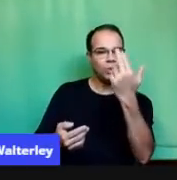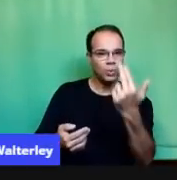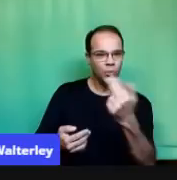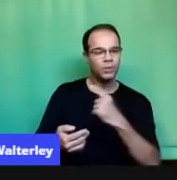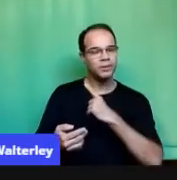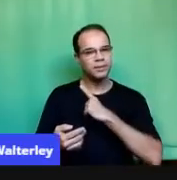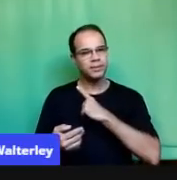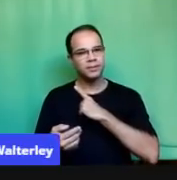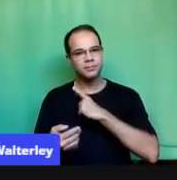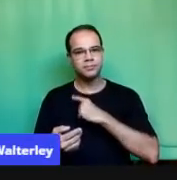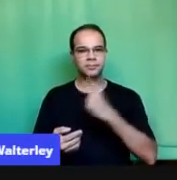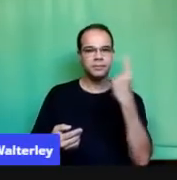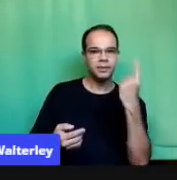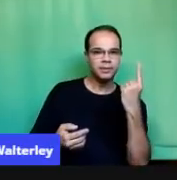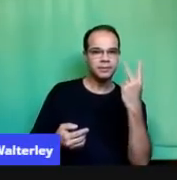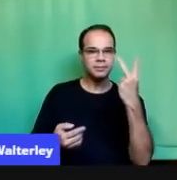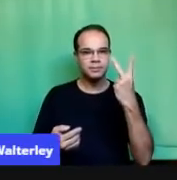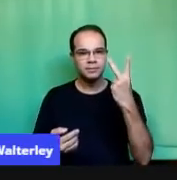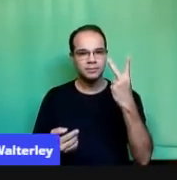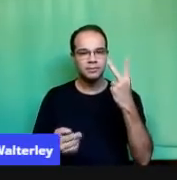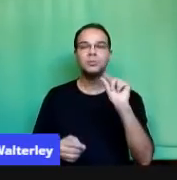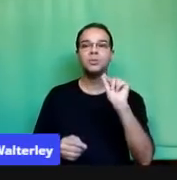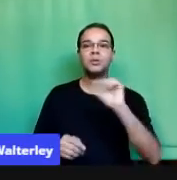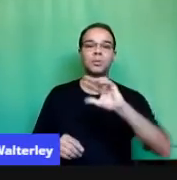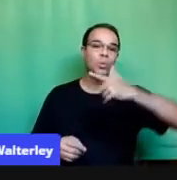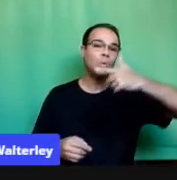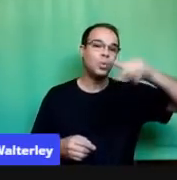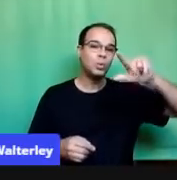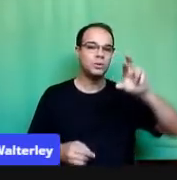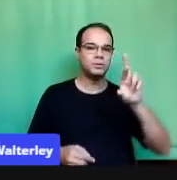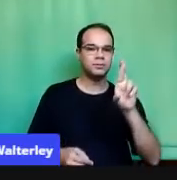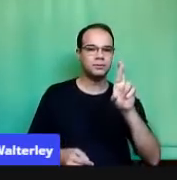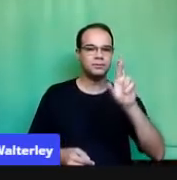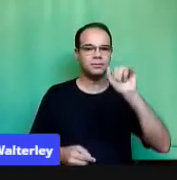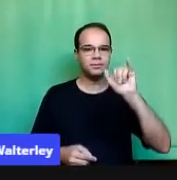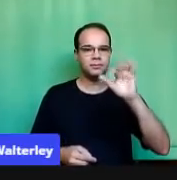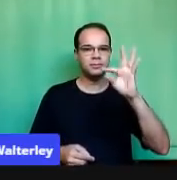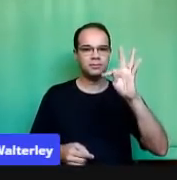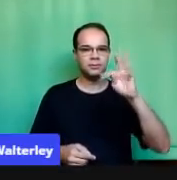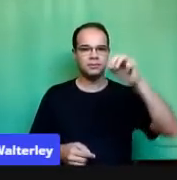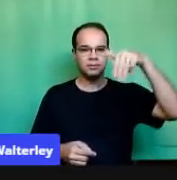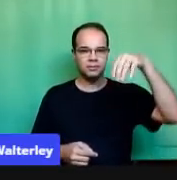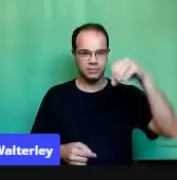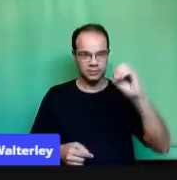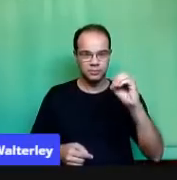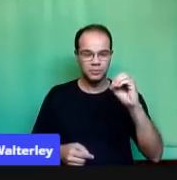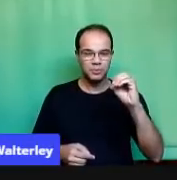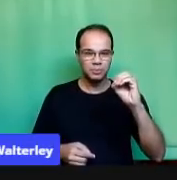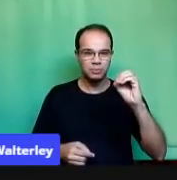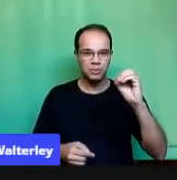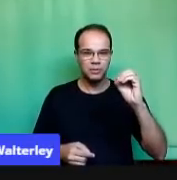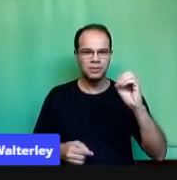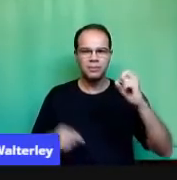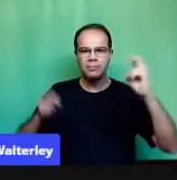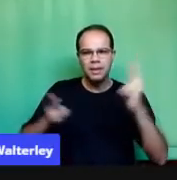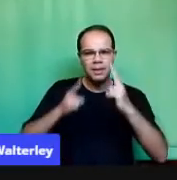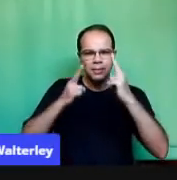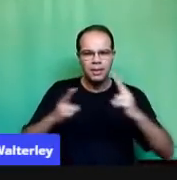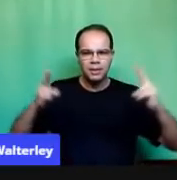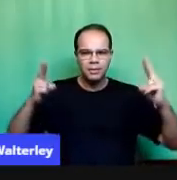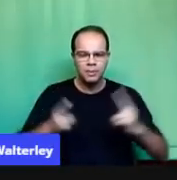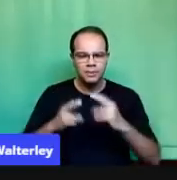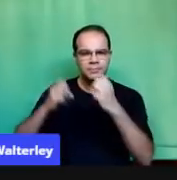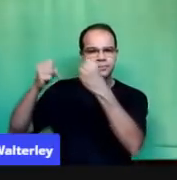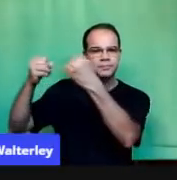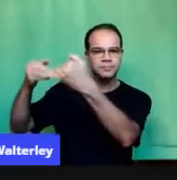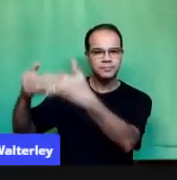algumas coisas como ritmo. Eu não vou explicar para essa criança o que é ritmo. Porém, nós temos que pensar que muitas dessas famílias, elas